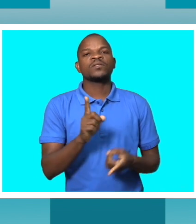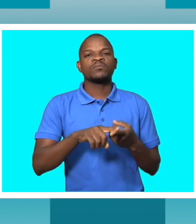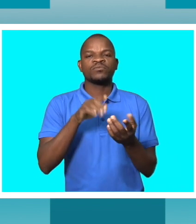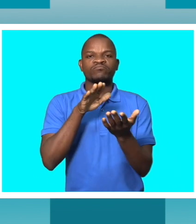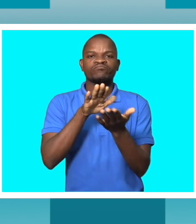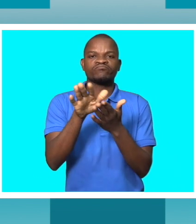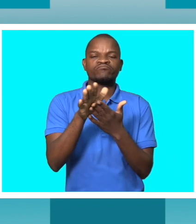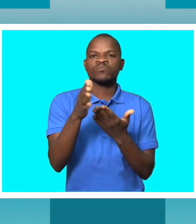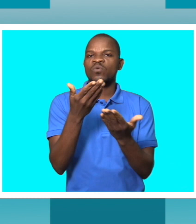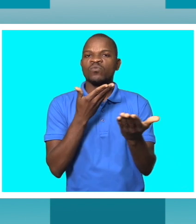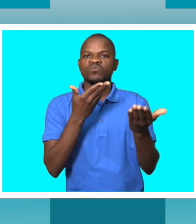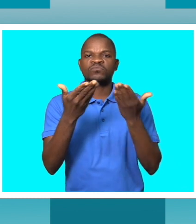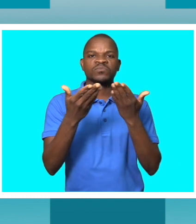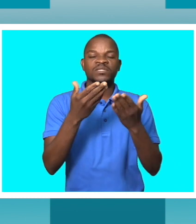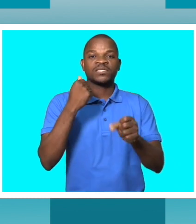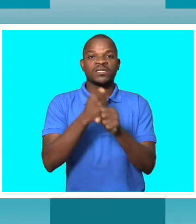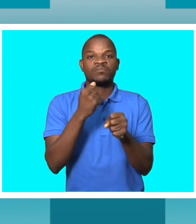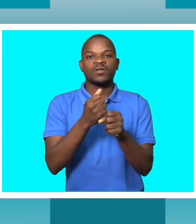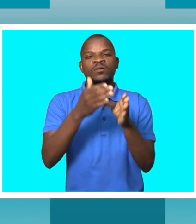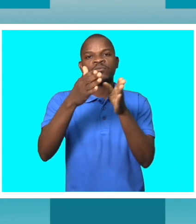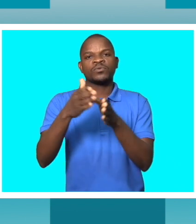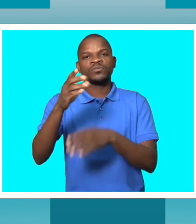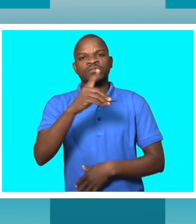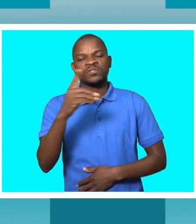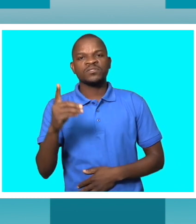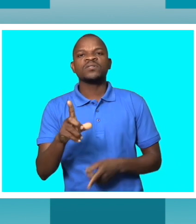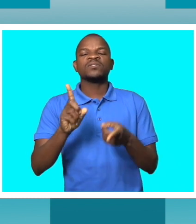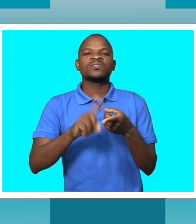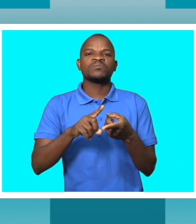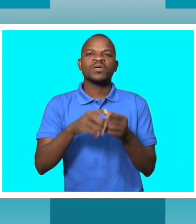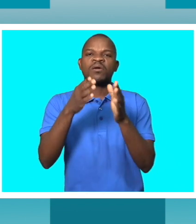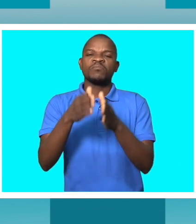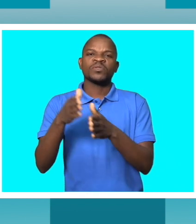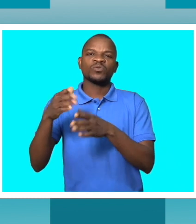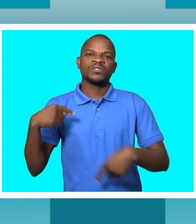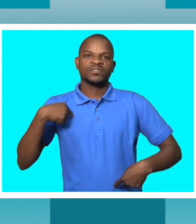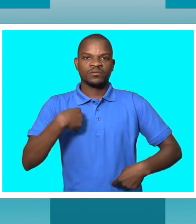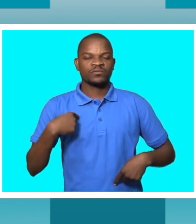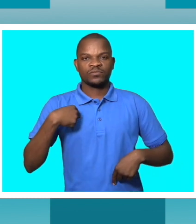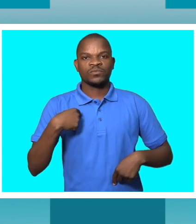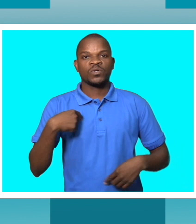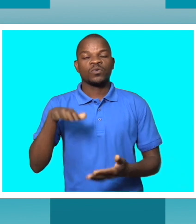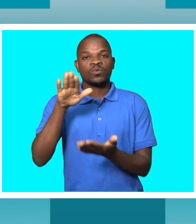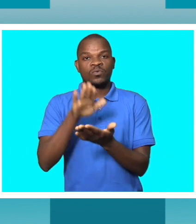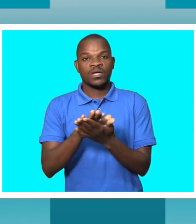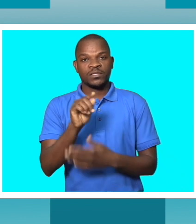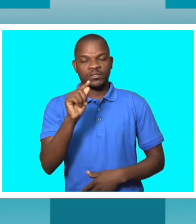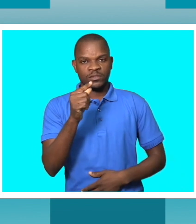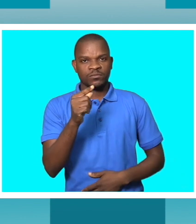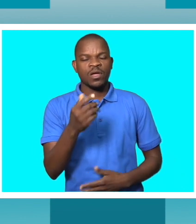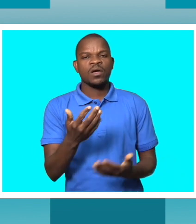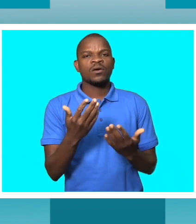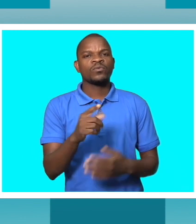minutos. Principalmente, vamos falar acerca dos trabalhos ligados às pessoas com deficiência. Grupos vulneráveis que diz respeito ao nível daquela